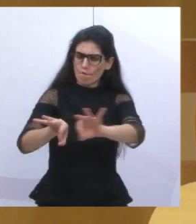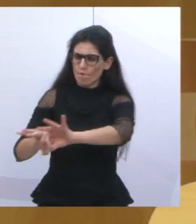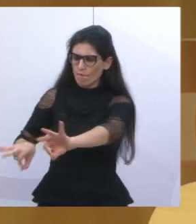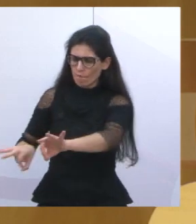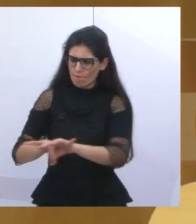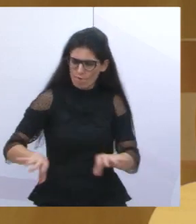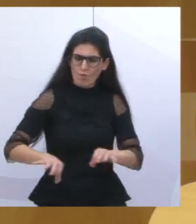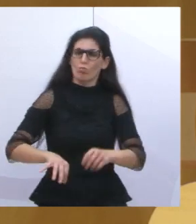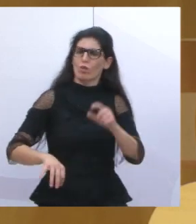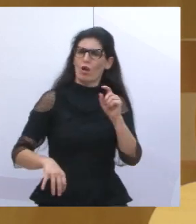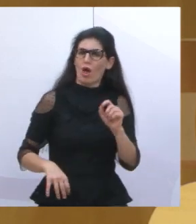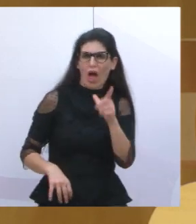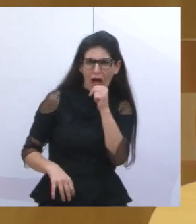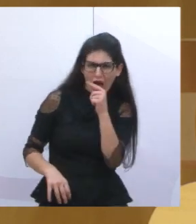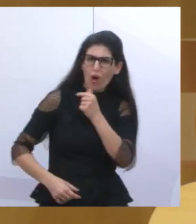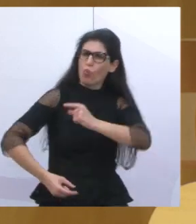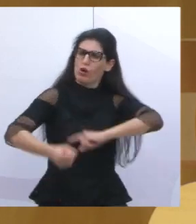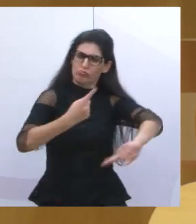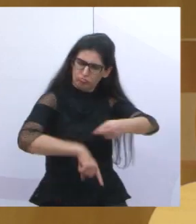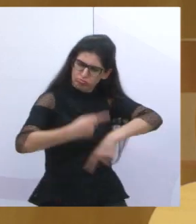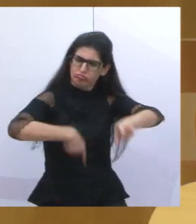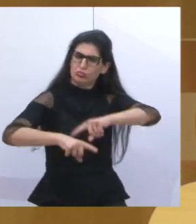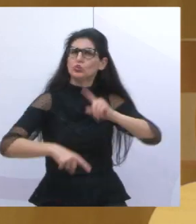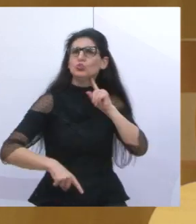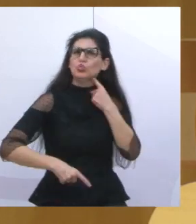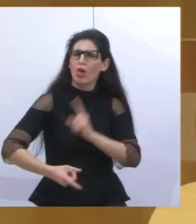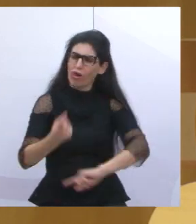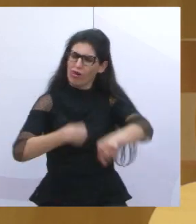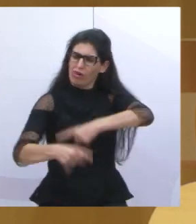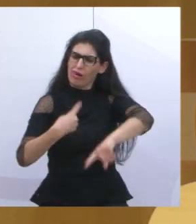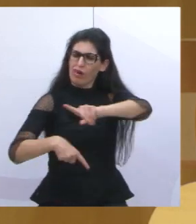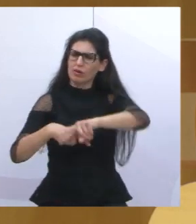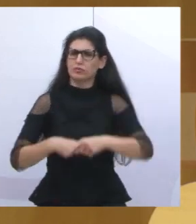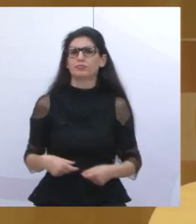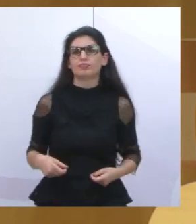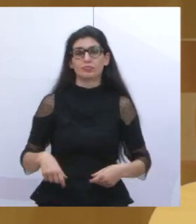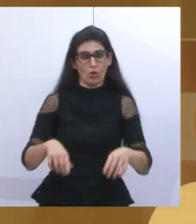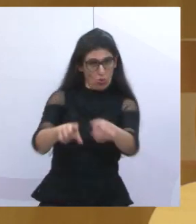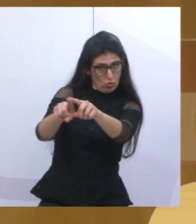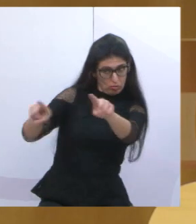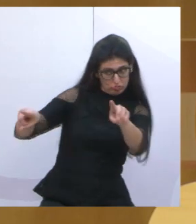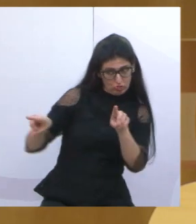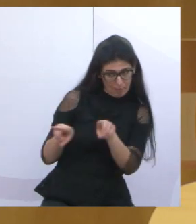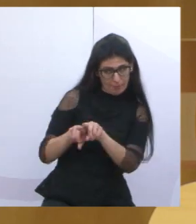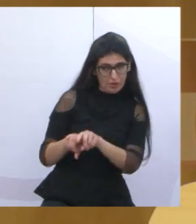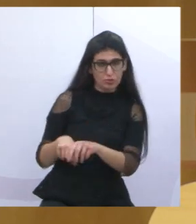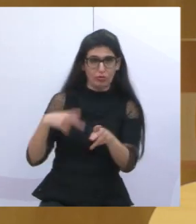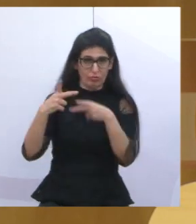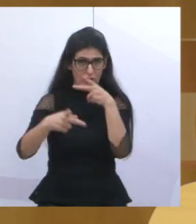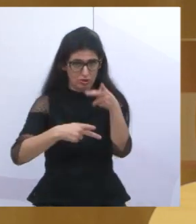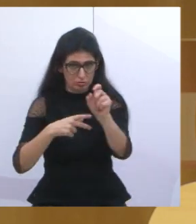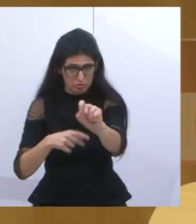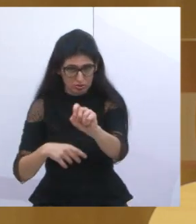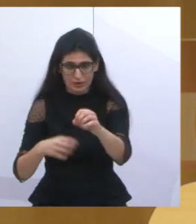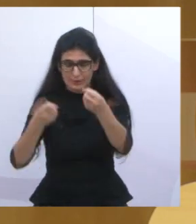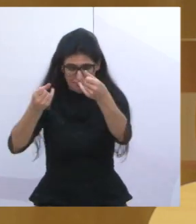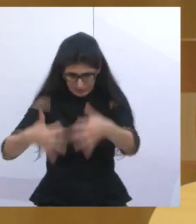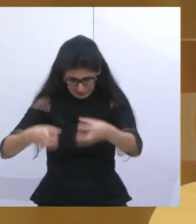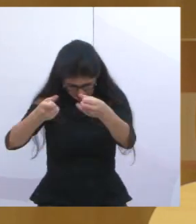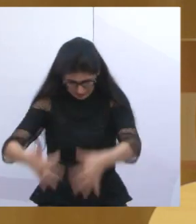com a infraestrutura. E esses loteamentos que nós estamos falando, que participou desse